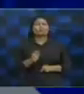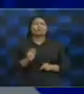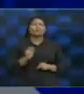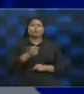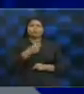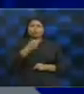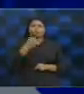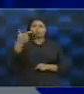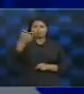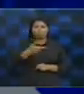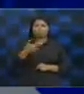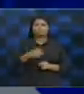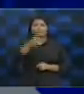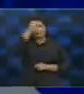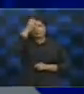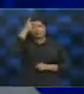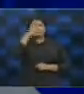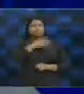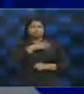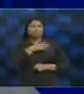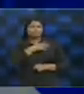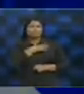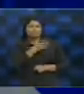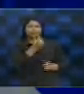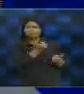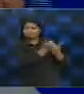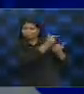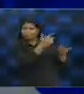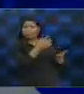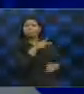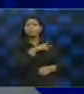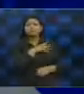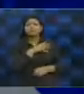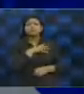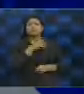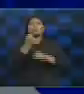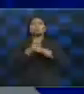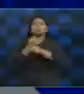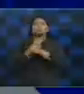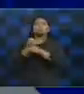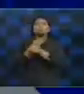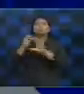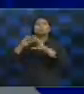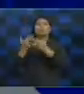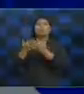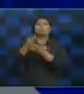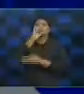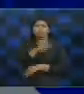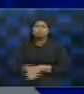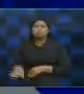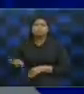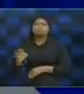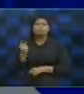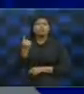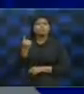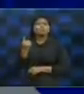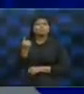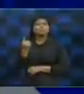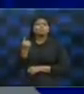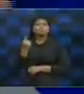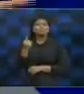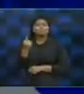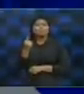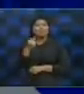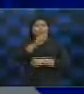turno, o prefeito Serafim Corrêa, construiu uma creche e se vangloria muito disso. Eu fico feliz por ele. Amazonino não fez